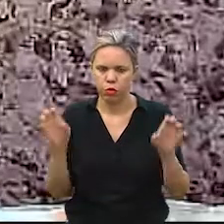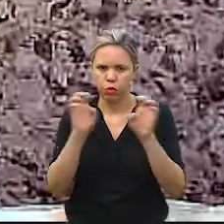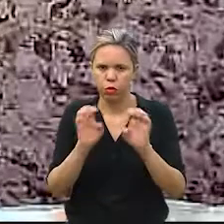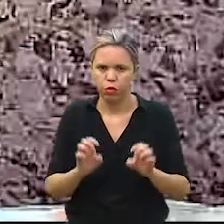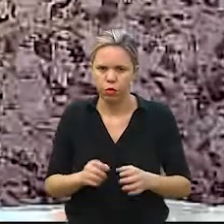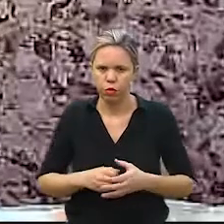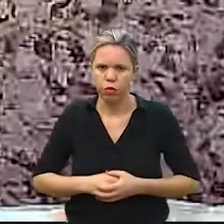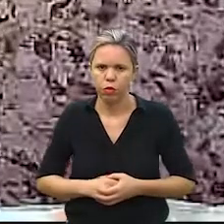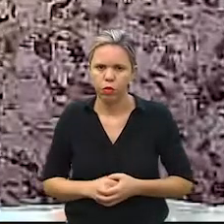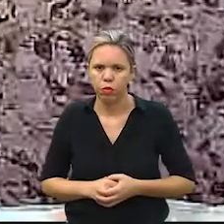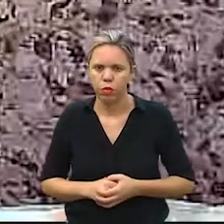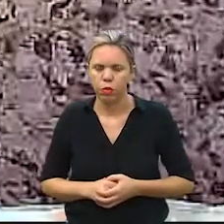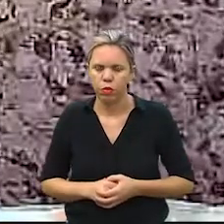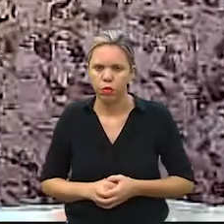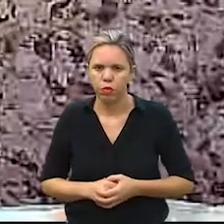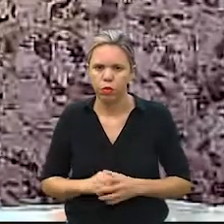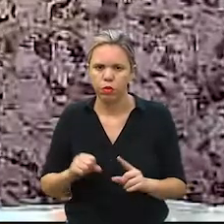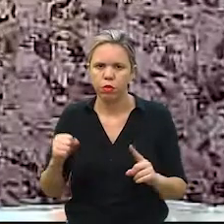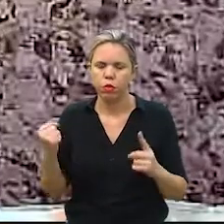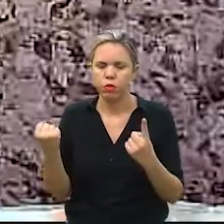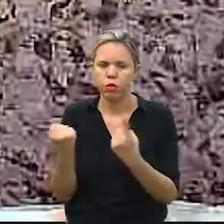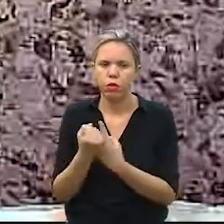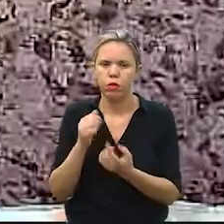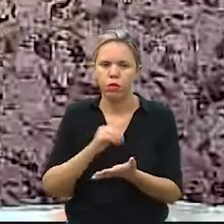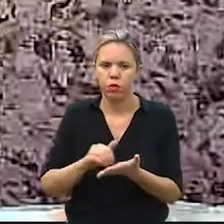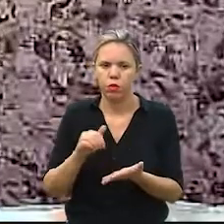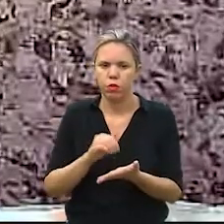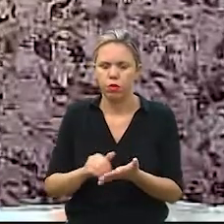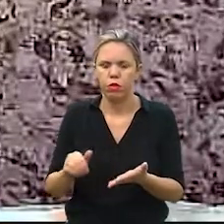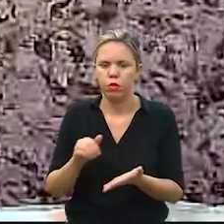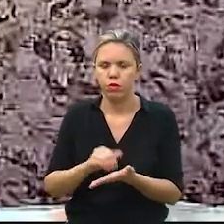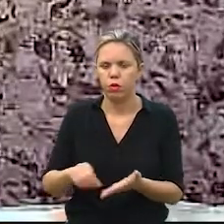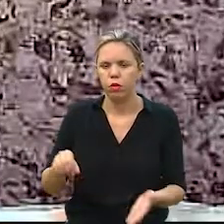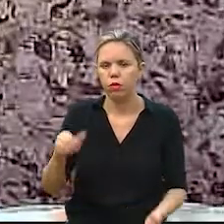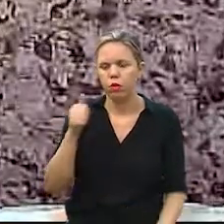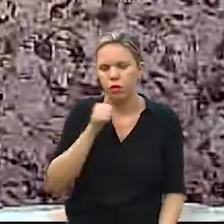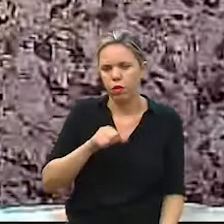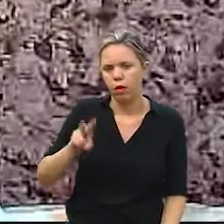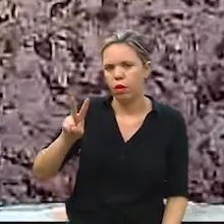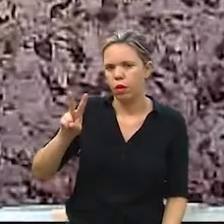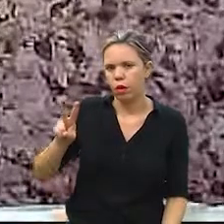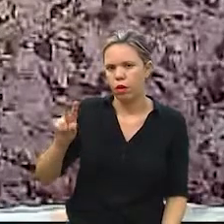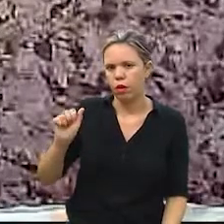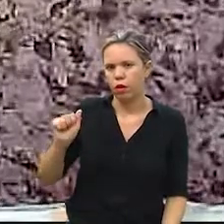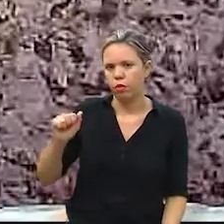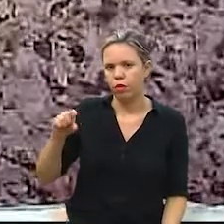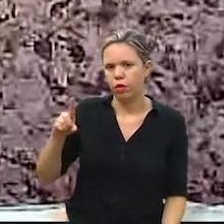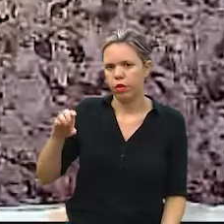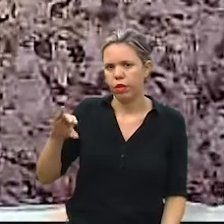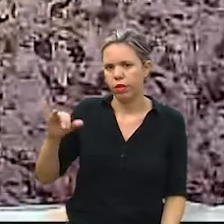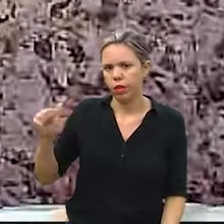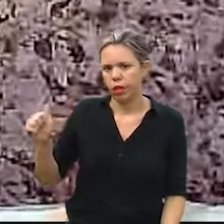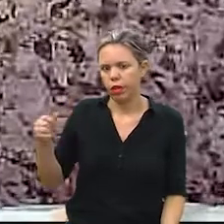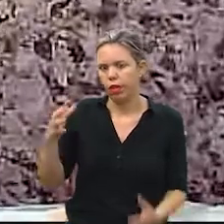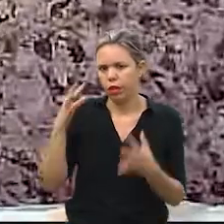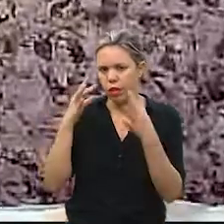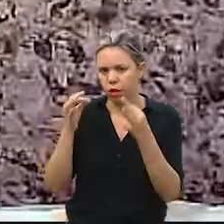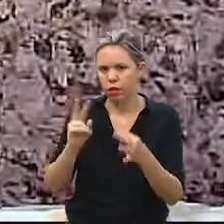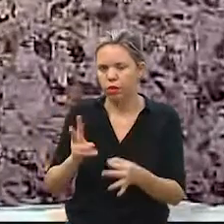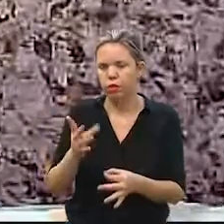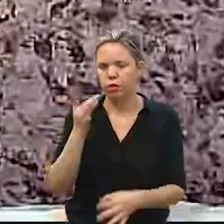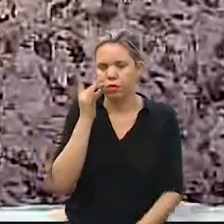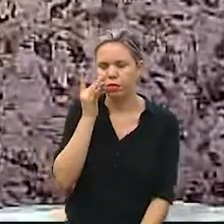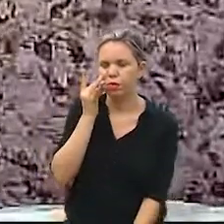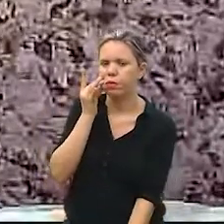estrutura de assistência social. A secretária Vandercleia é uma pessoa muito atenta, que tem estado muito